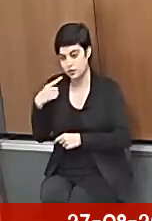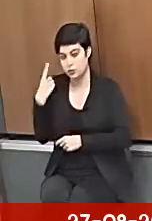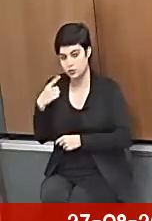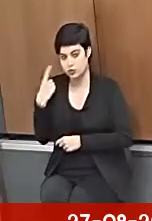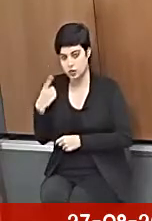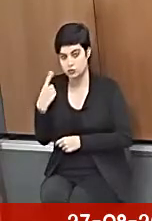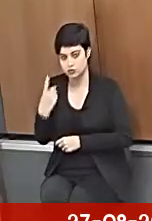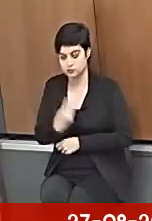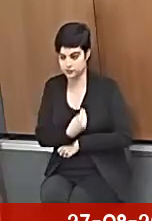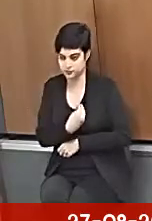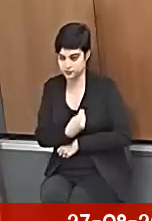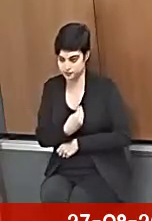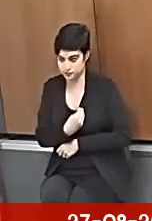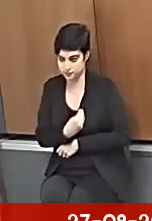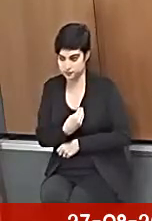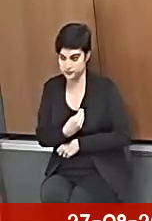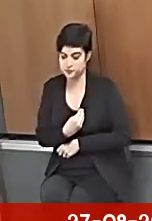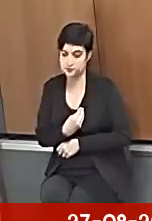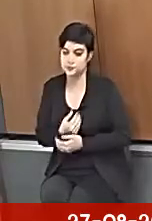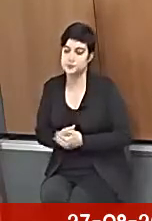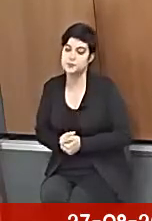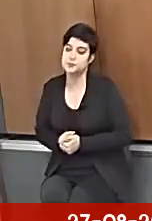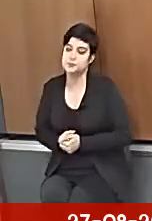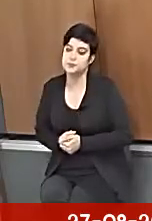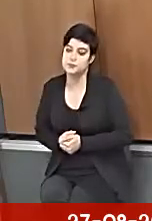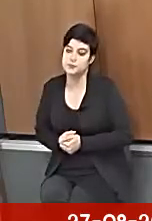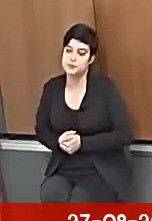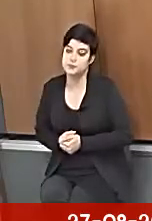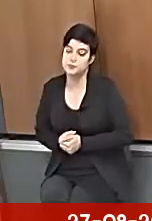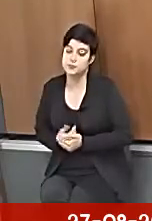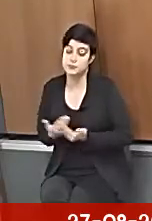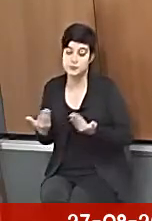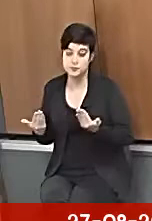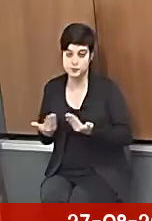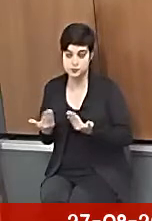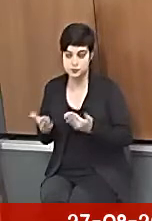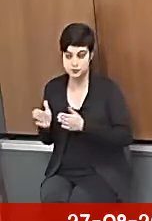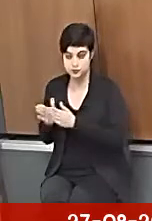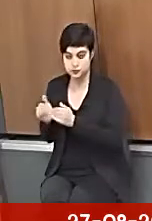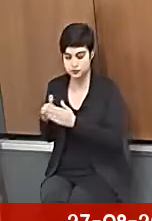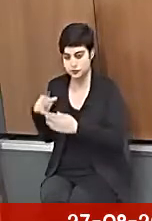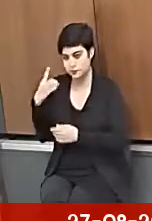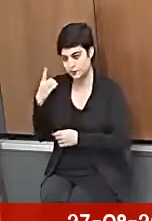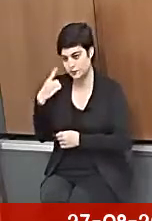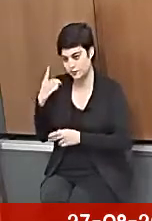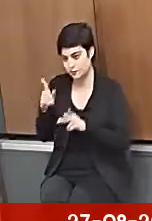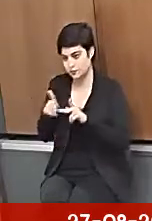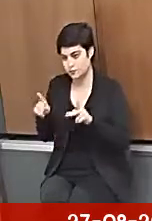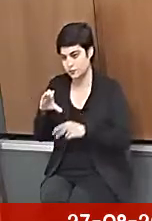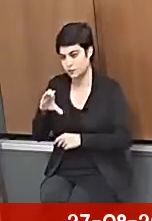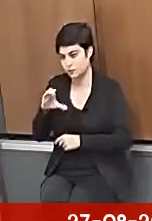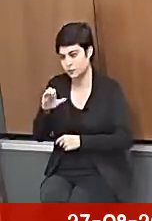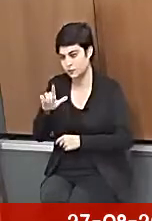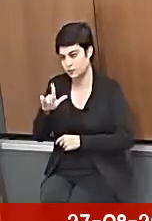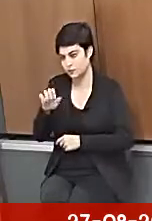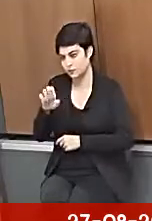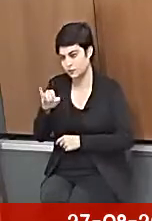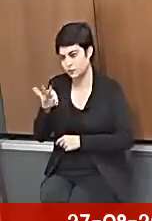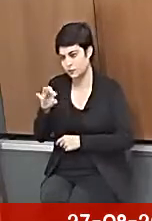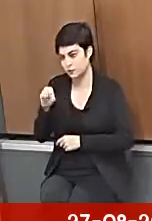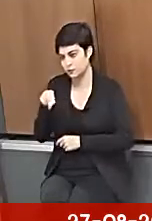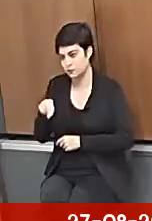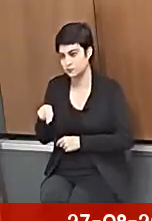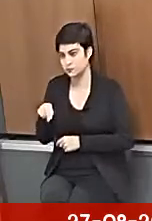provocar antes de passar aqui pro pro vibrante eo vou passar para o deputado o professor critica pediu aqui pra fazer uso da